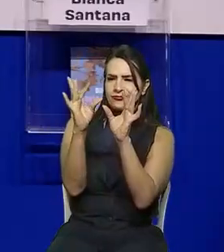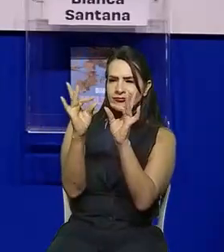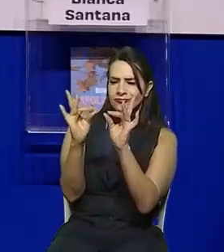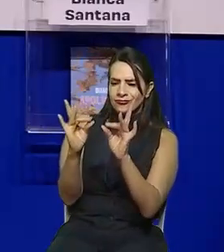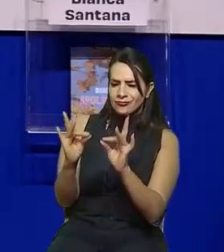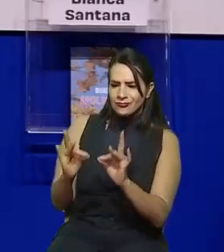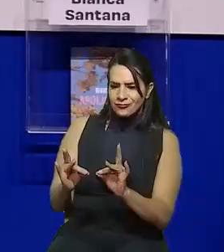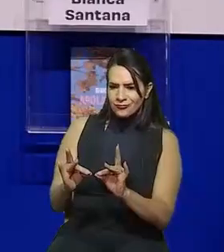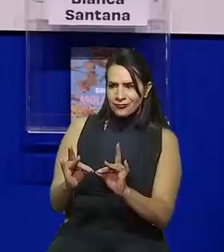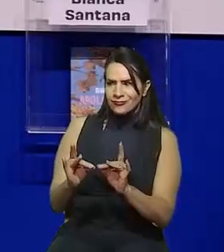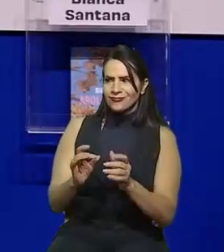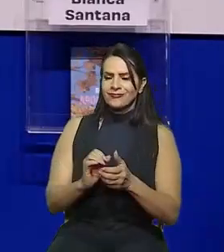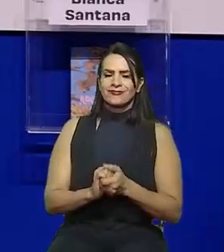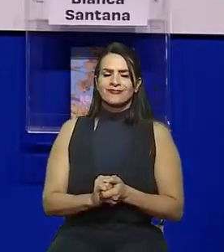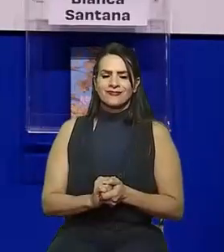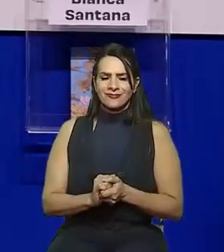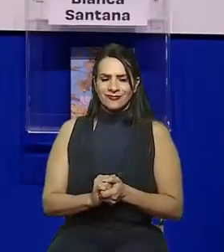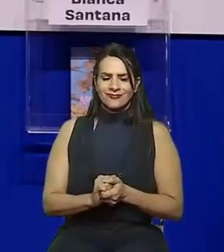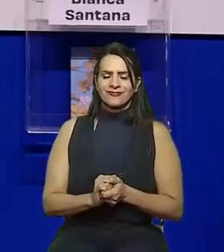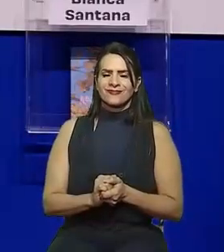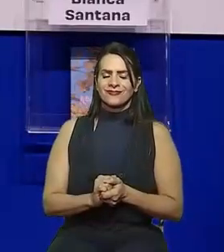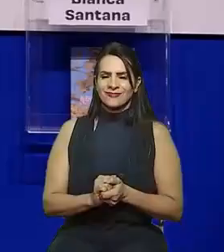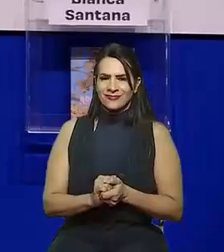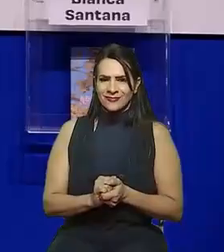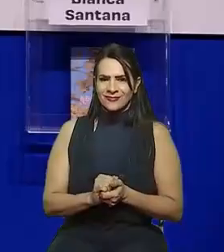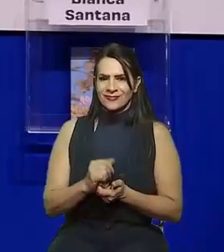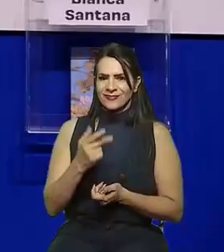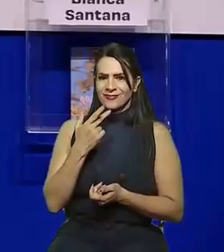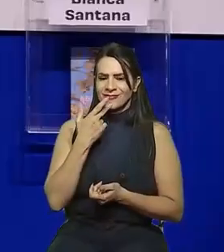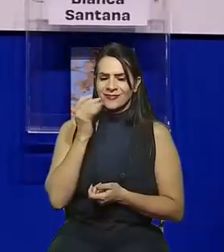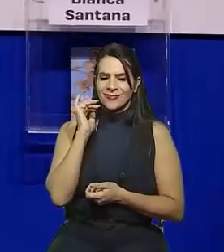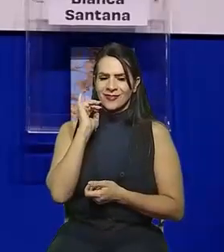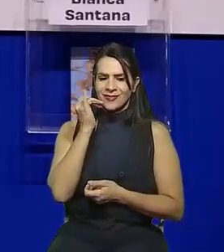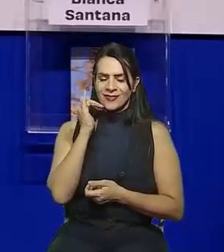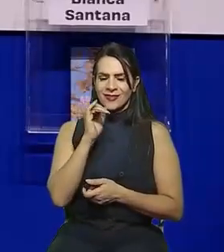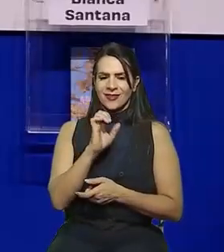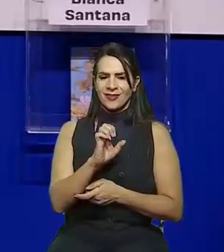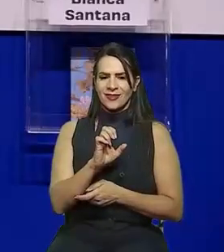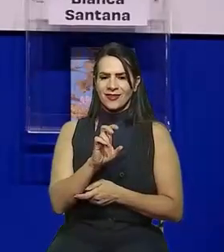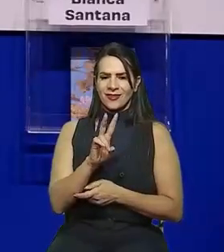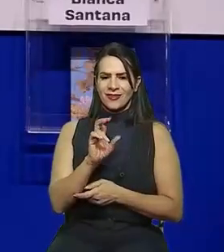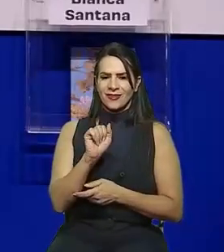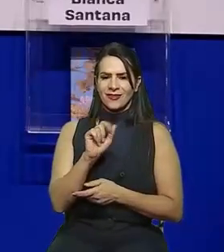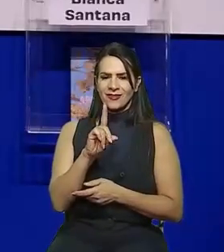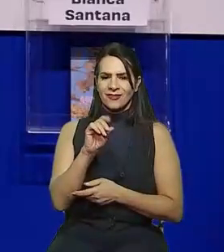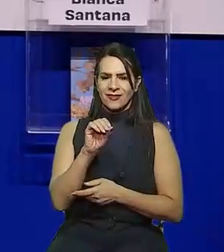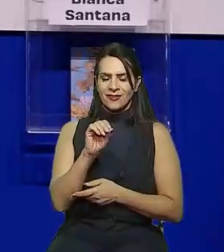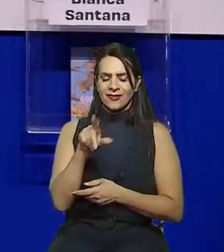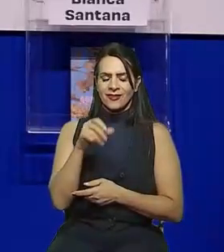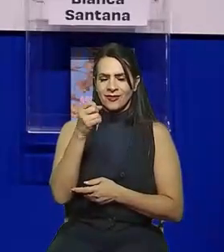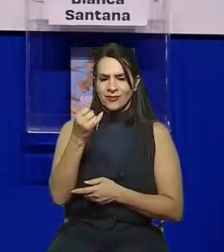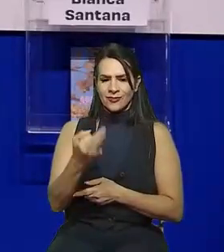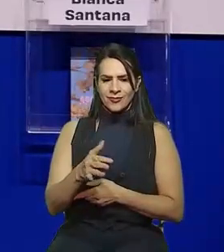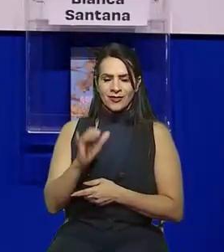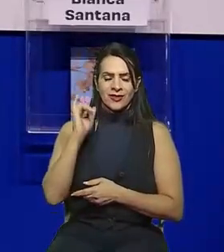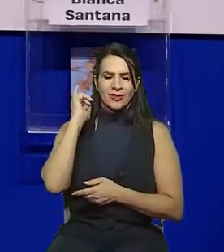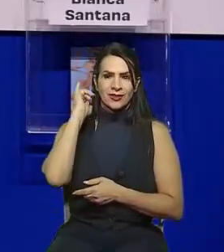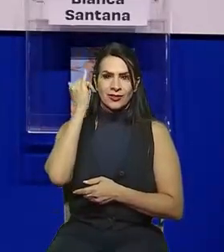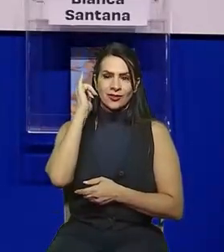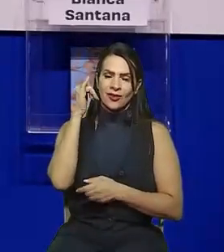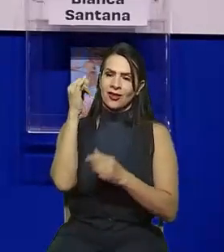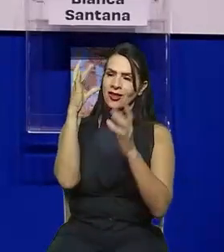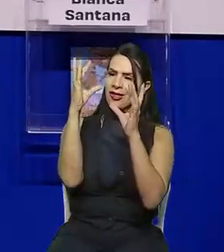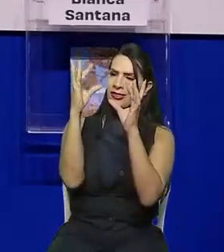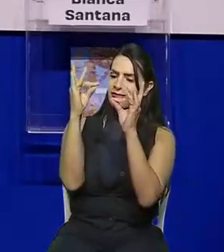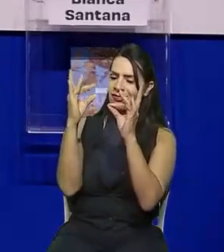detalhes. Um confrade nosso, que é o historiador Evaldo Cabral de Mello, diz que história é detalhe, e